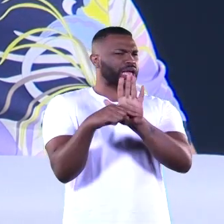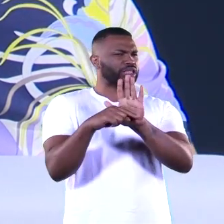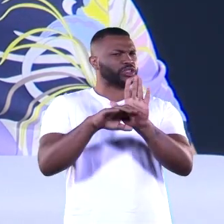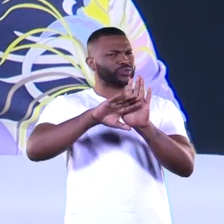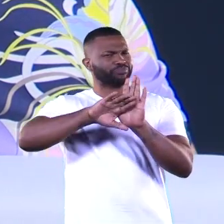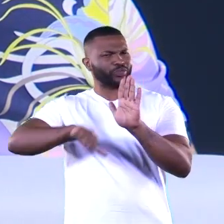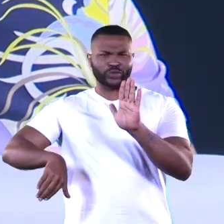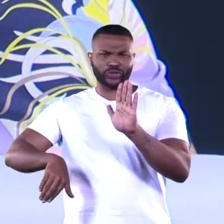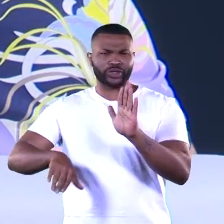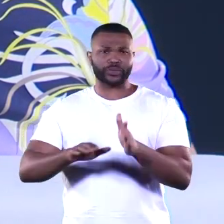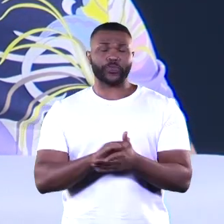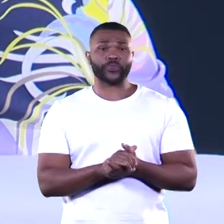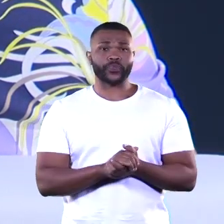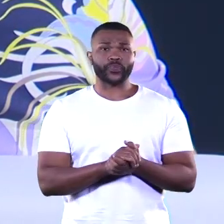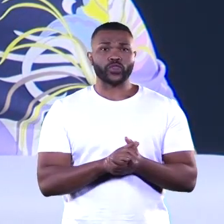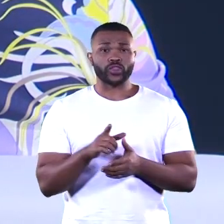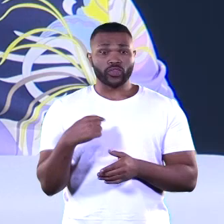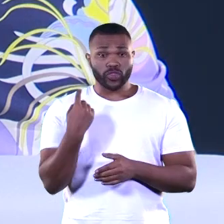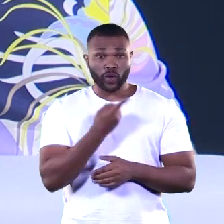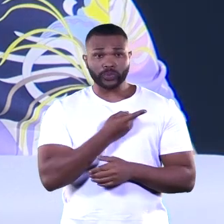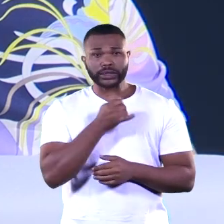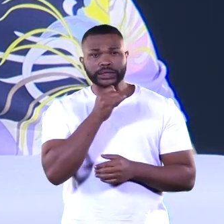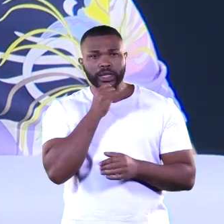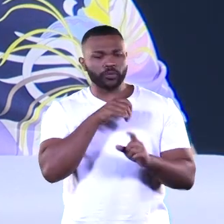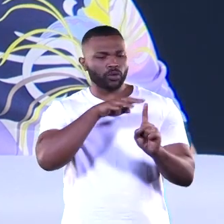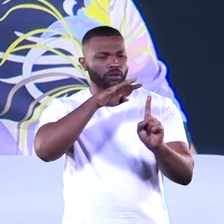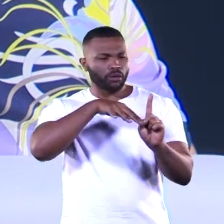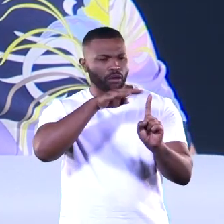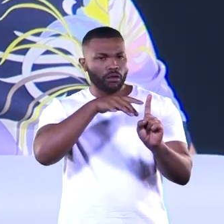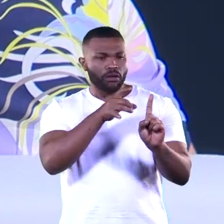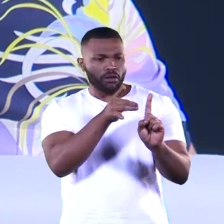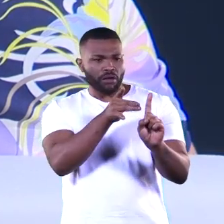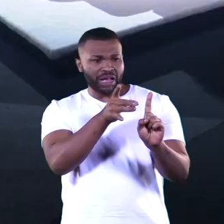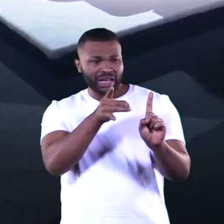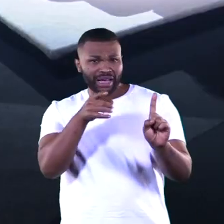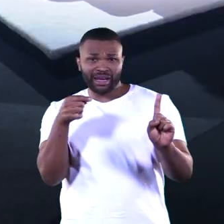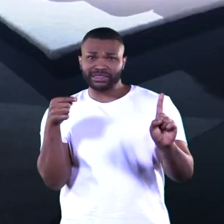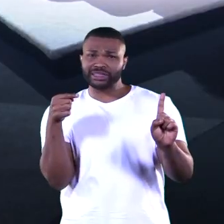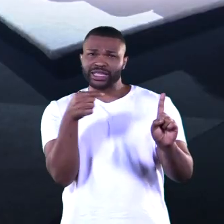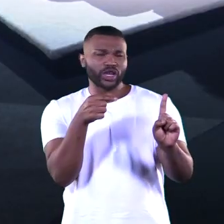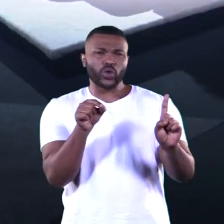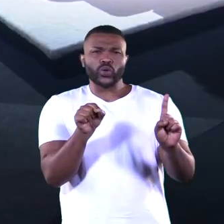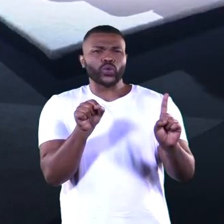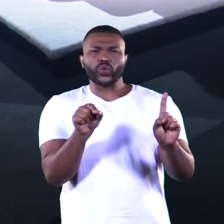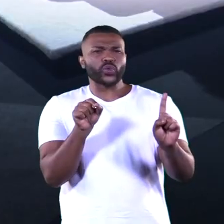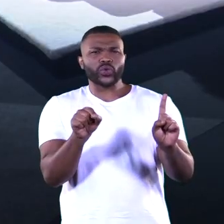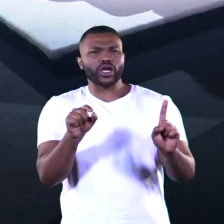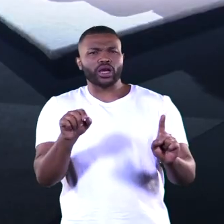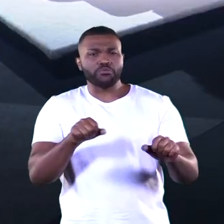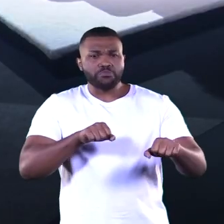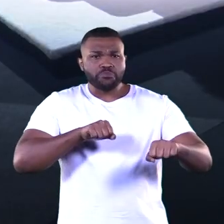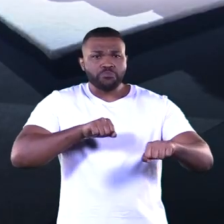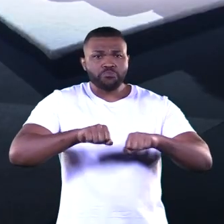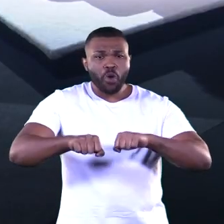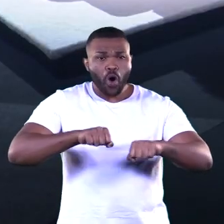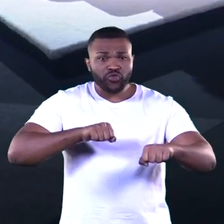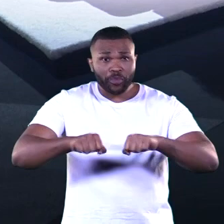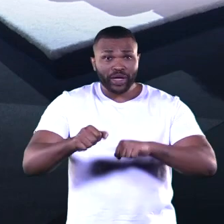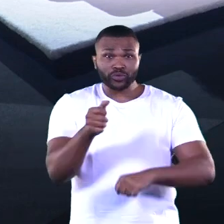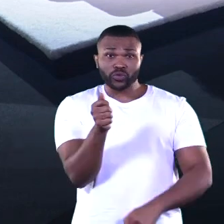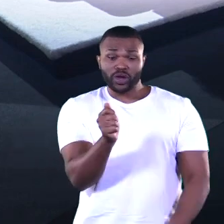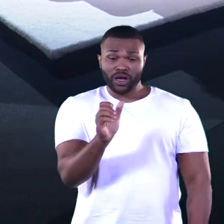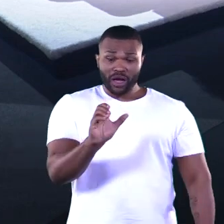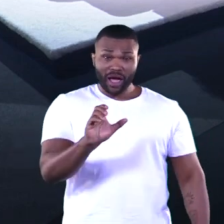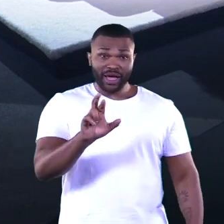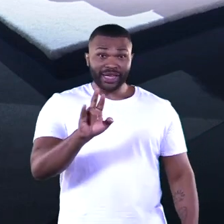Dito isso, quando a gente risca do caderninho, a gente transforma o cancelamento em uma massa, em um movimento acrítico, porque a gente